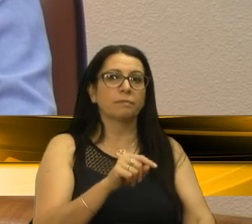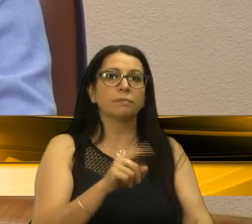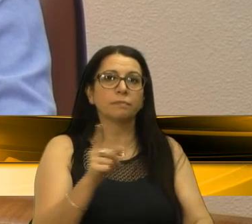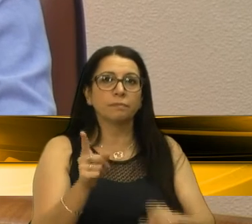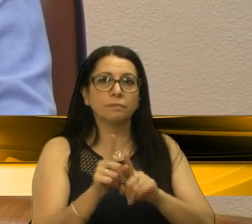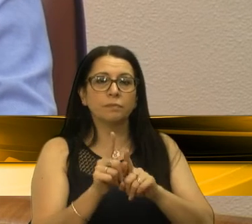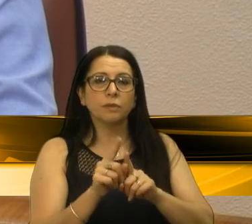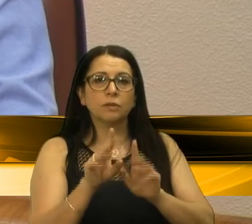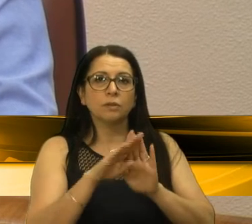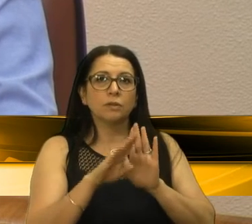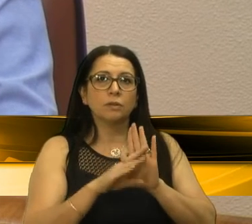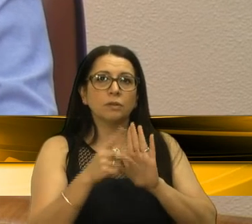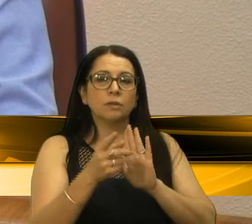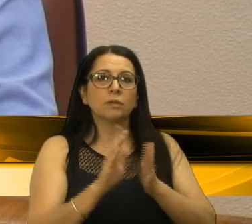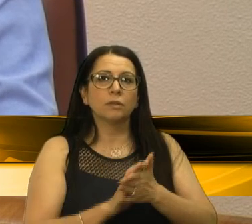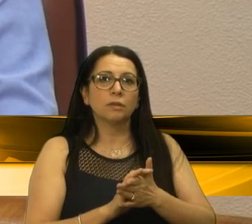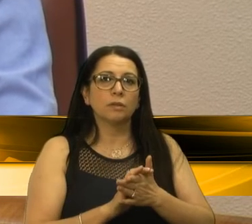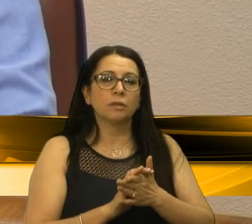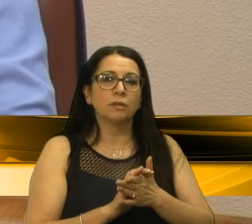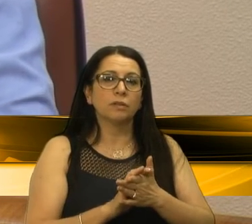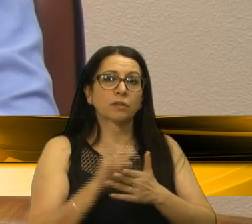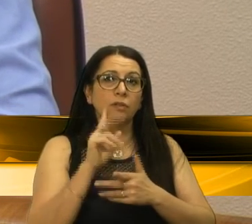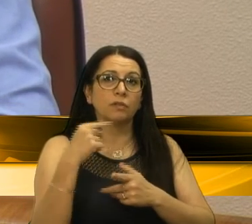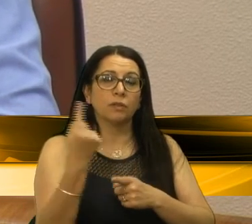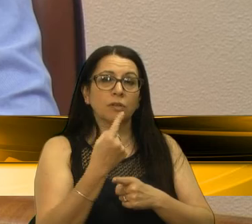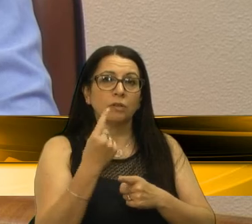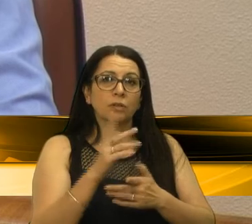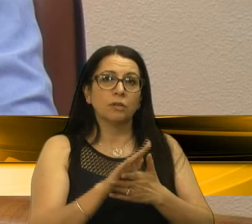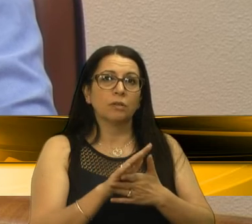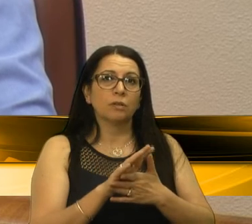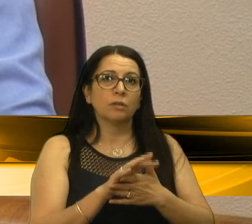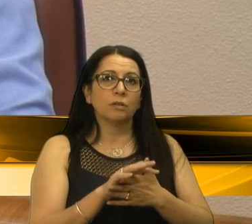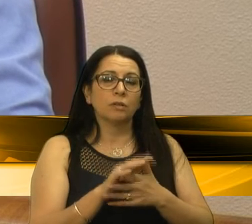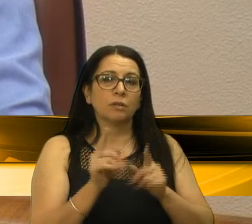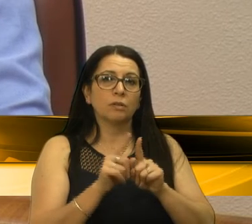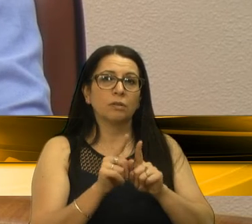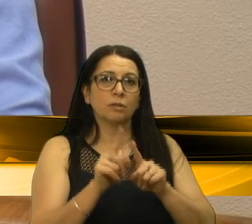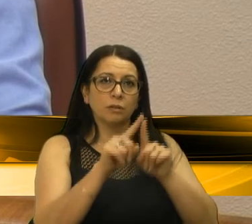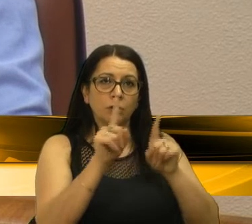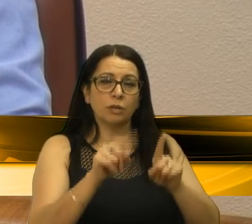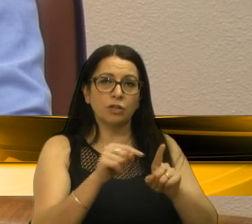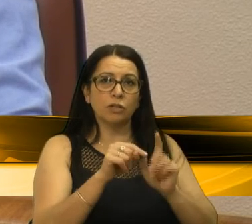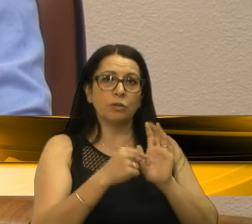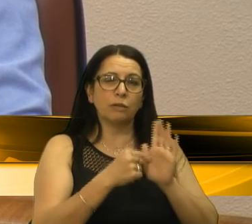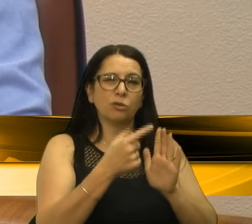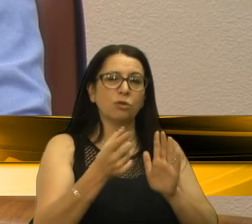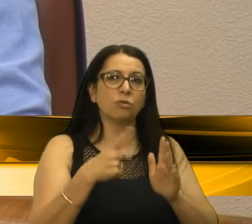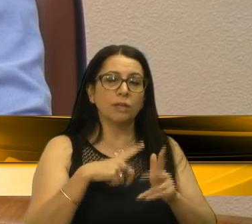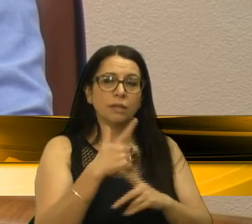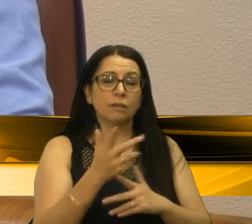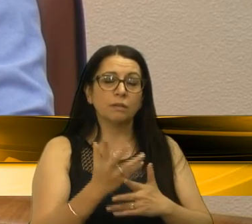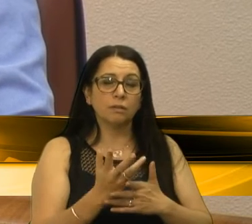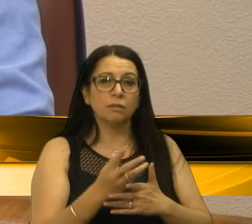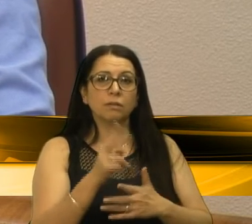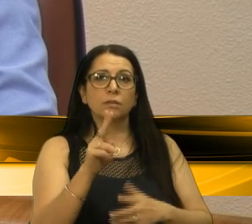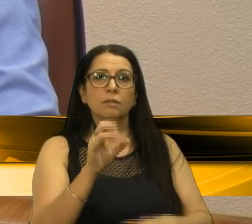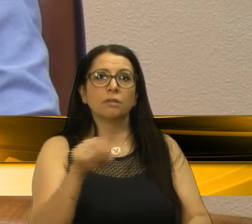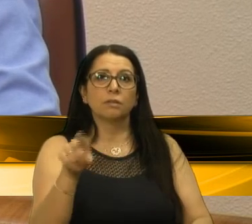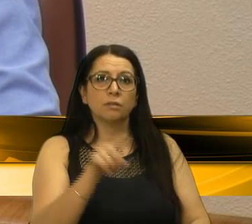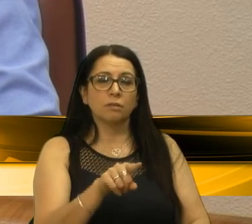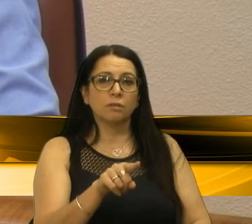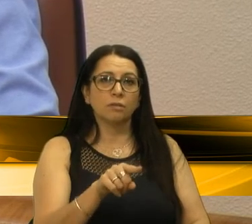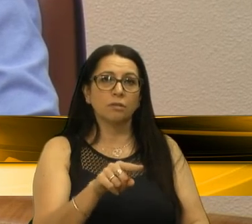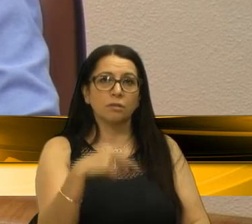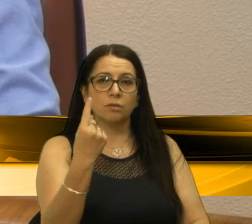das cláusulas... previa que nós, após comunicarmos servidores que eles seriam lotados nas UBSs ou para alguns